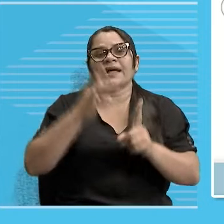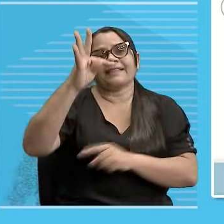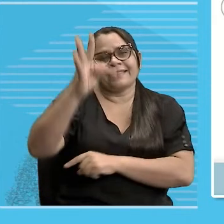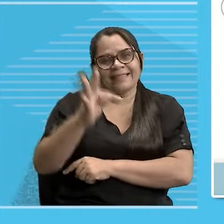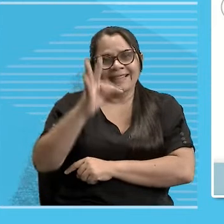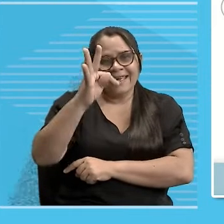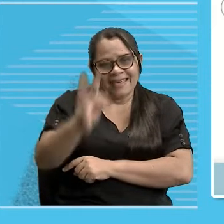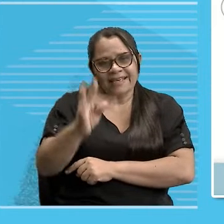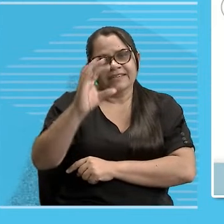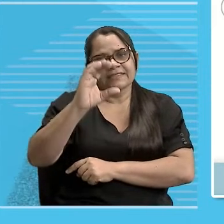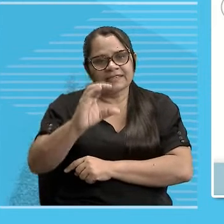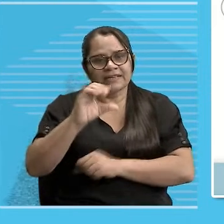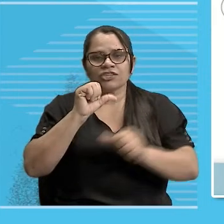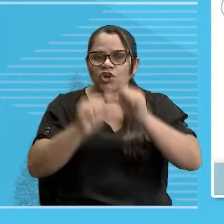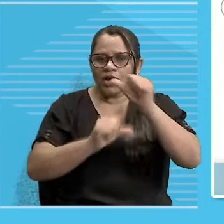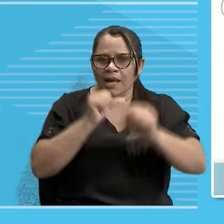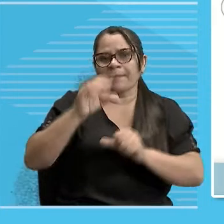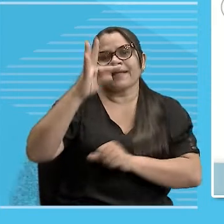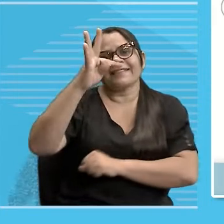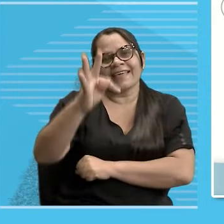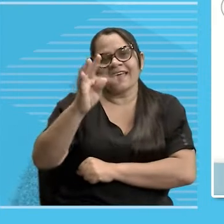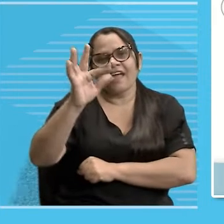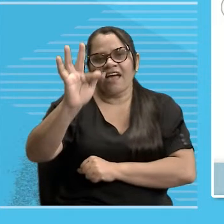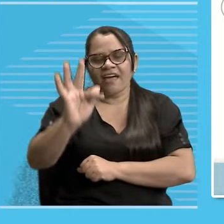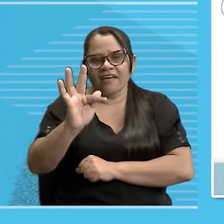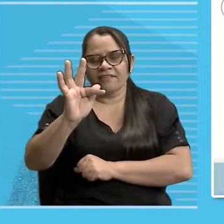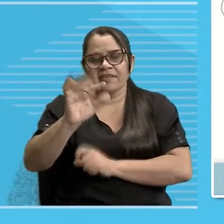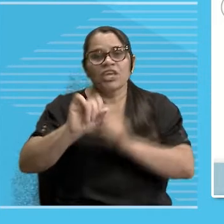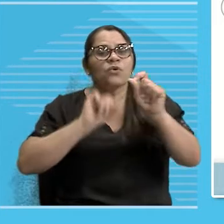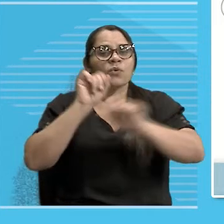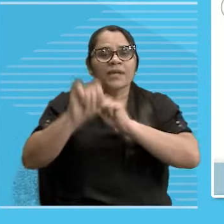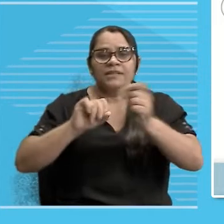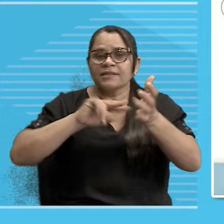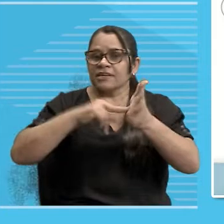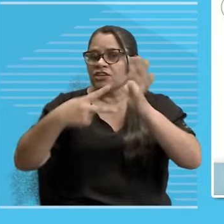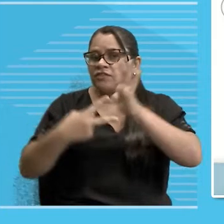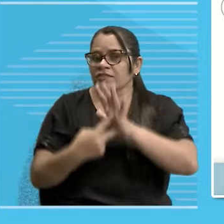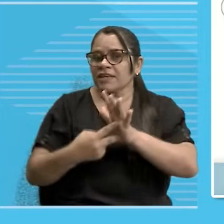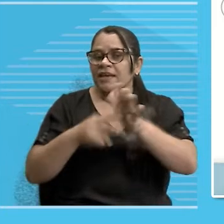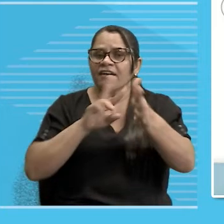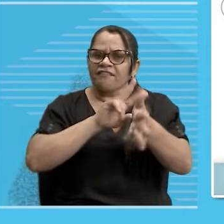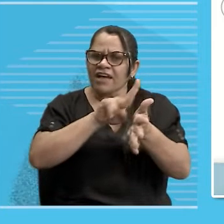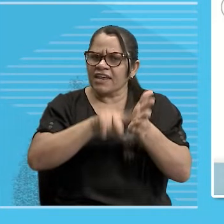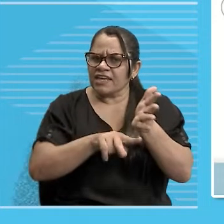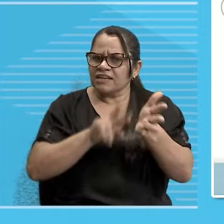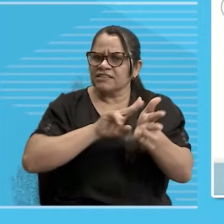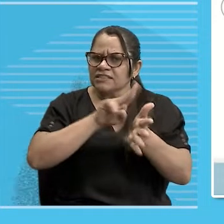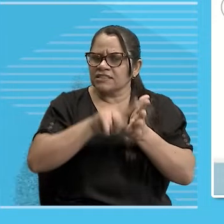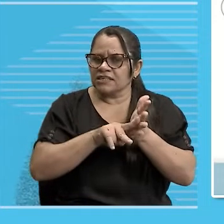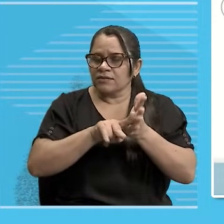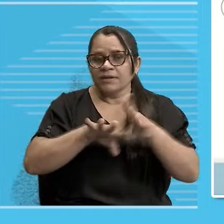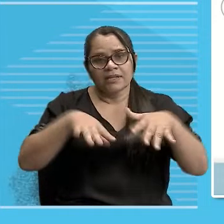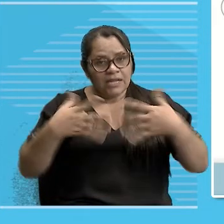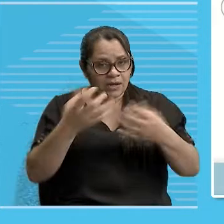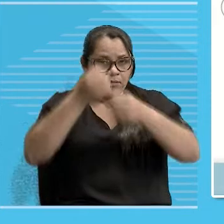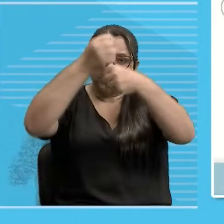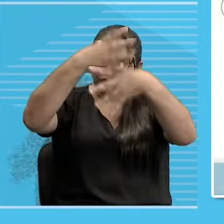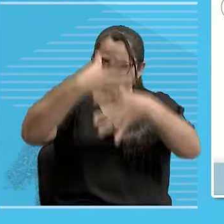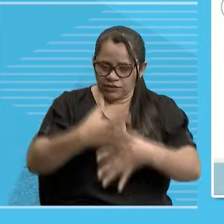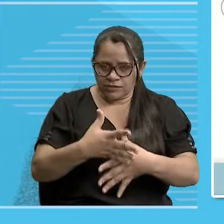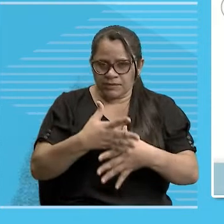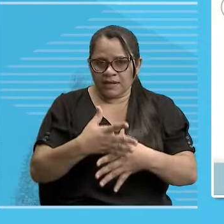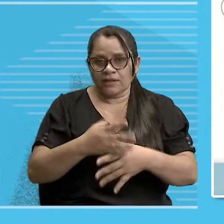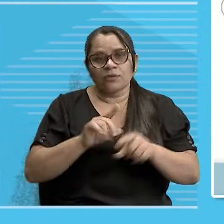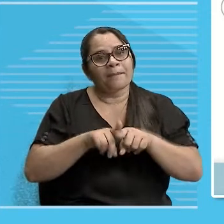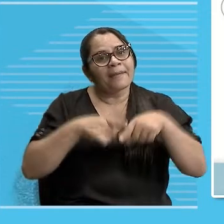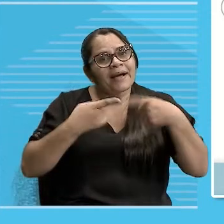Fahrenheit. Professor, e o que é variação? Eu já tinha comentado, mas eu vou anotar aqui para vocês.